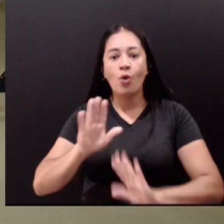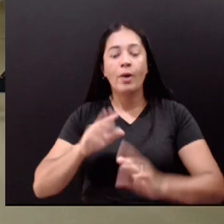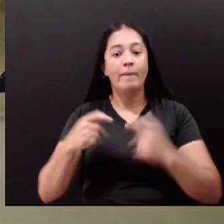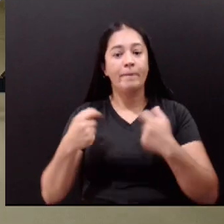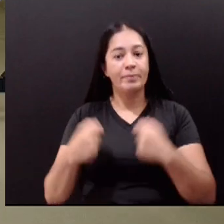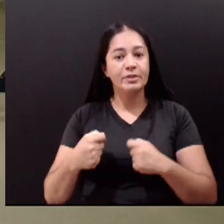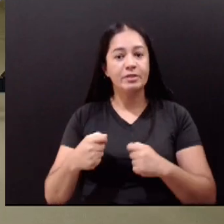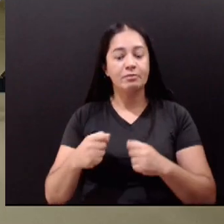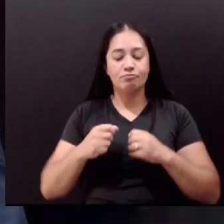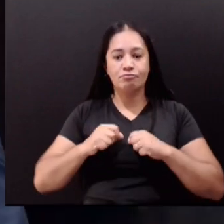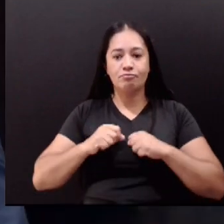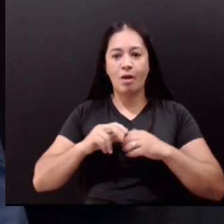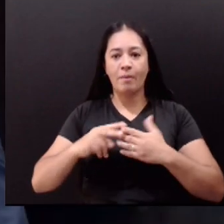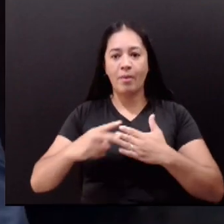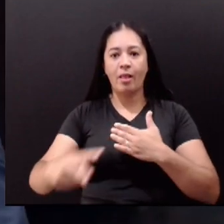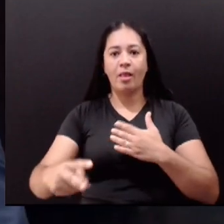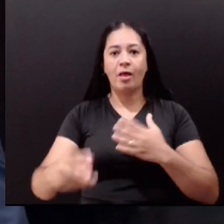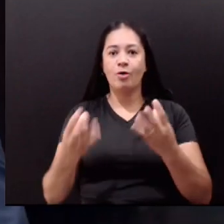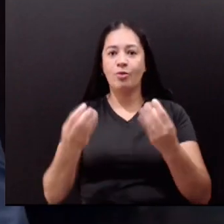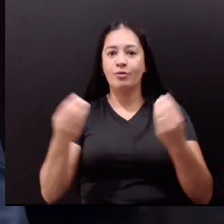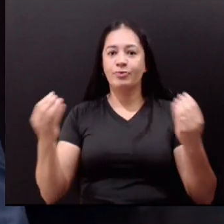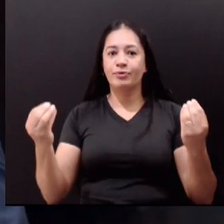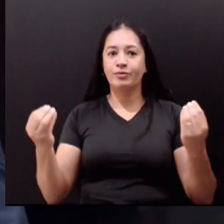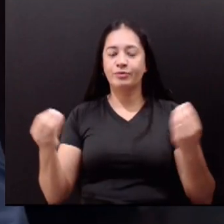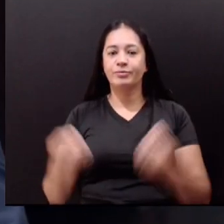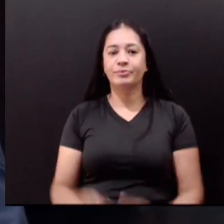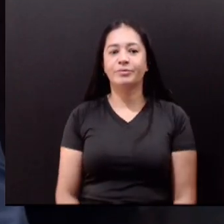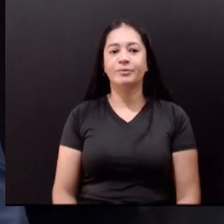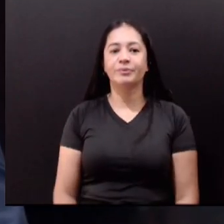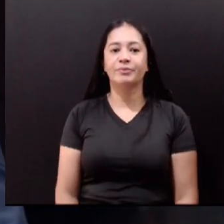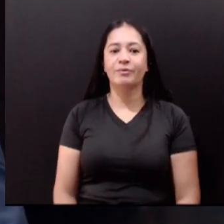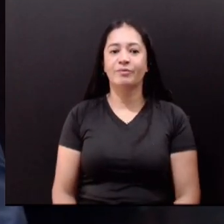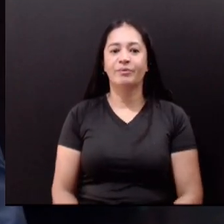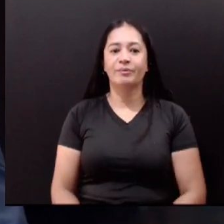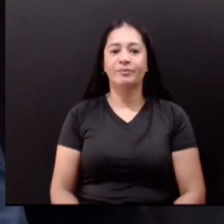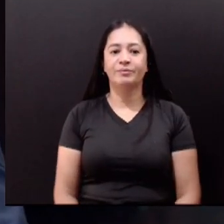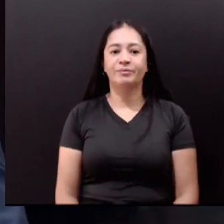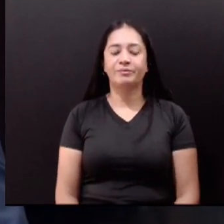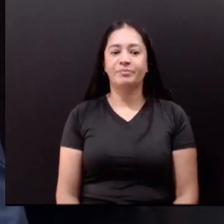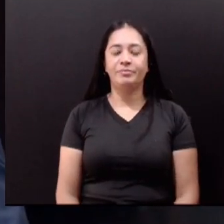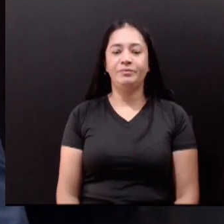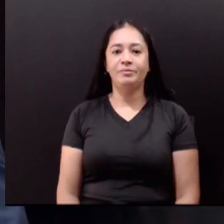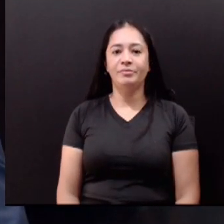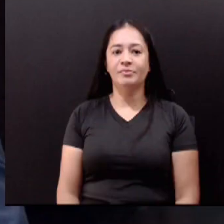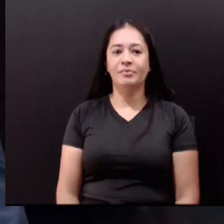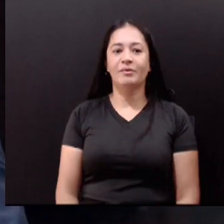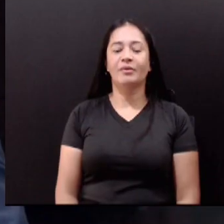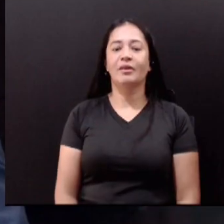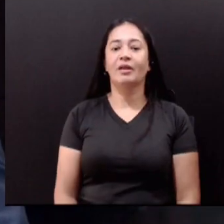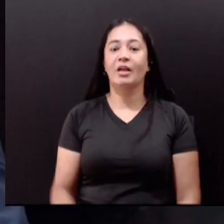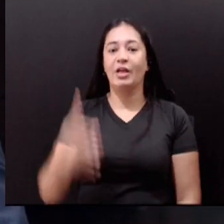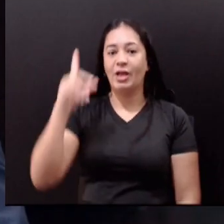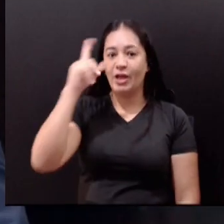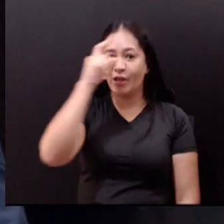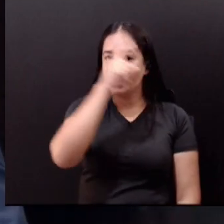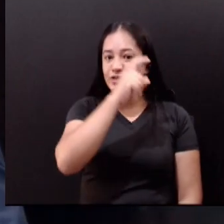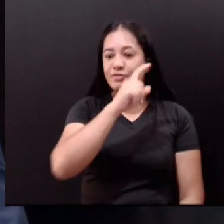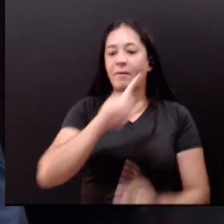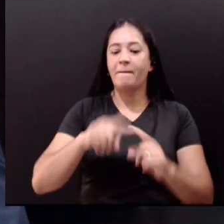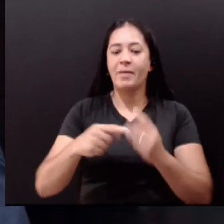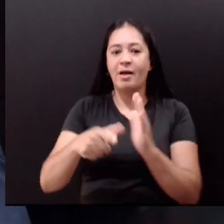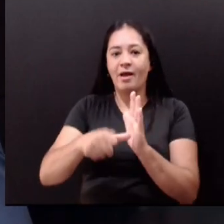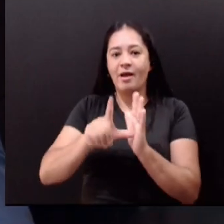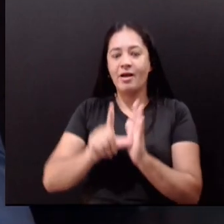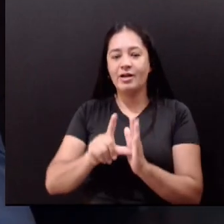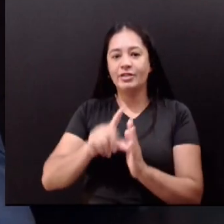ainda. Olha, realmente essa é uma situação bastante complicada, né. Mas antes de eu responder a pergunta do Leandro,